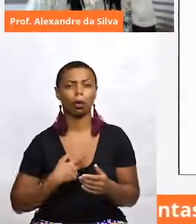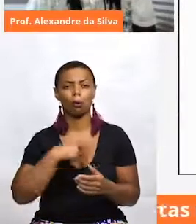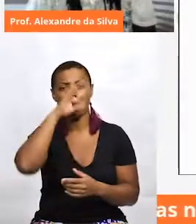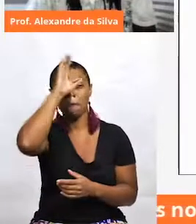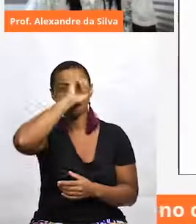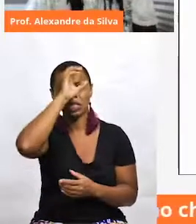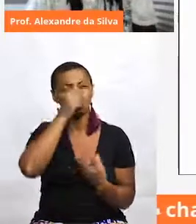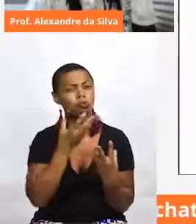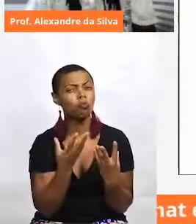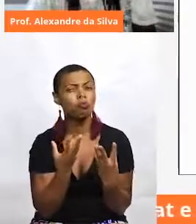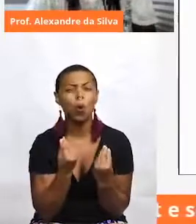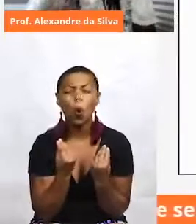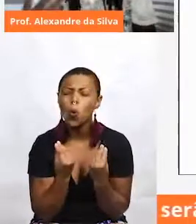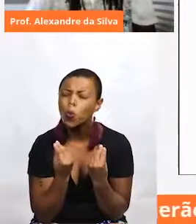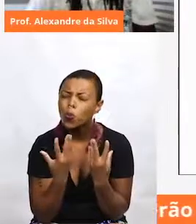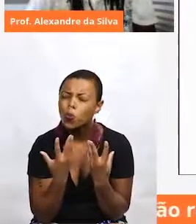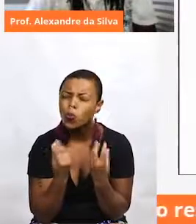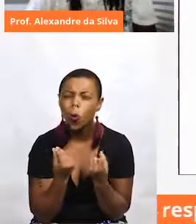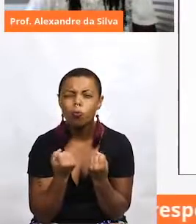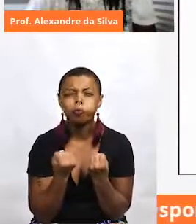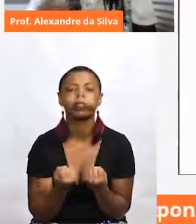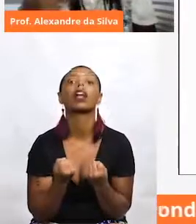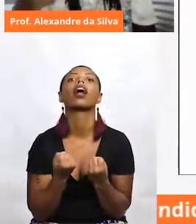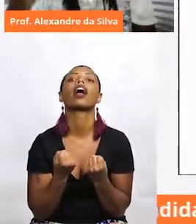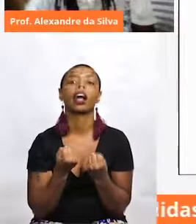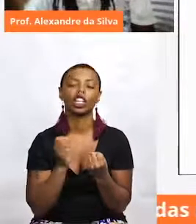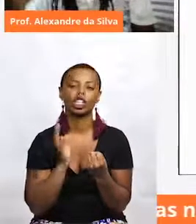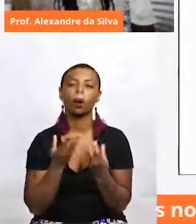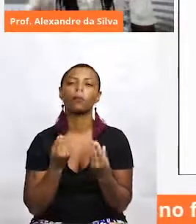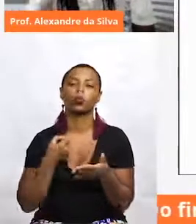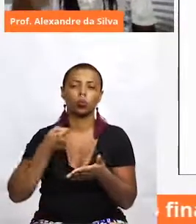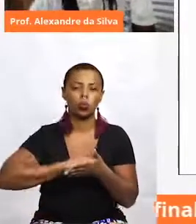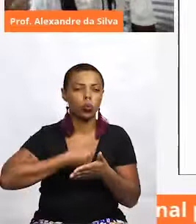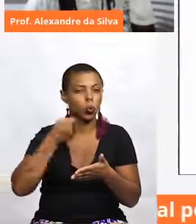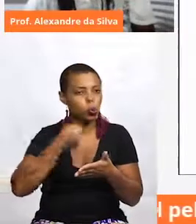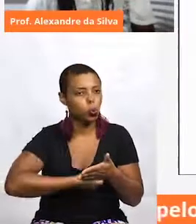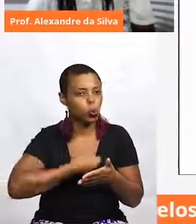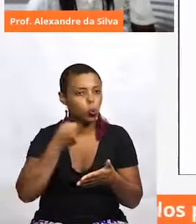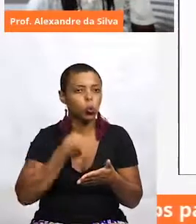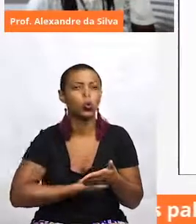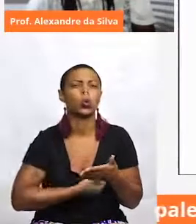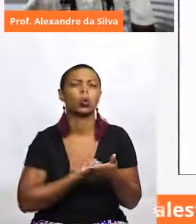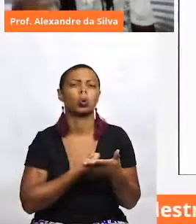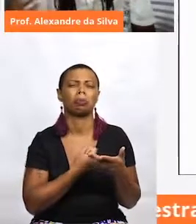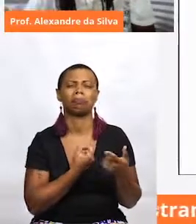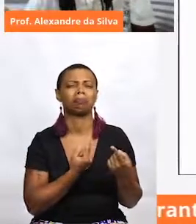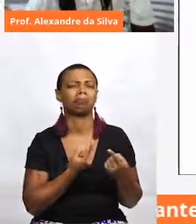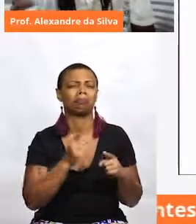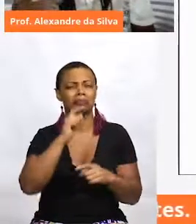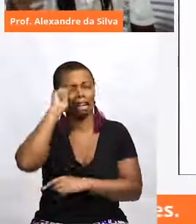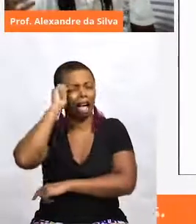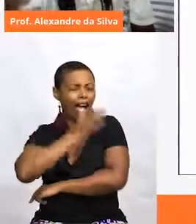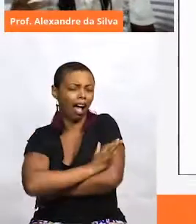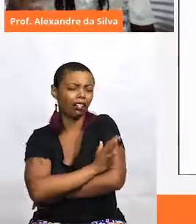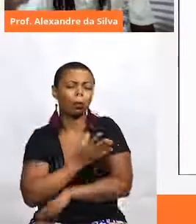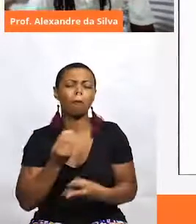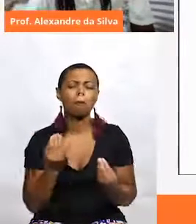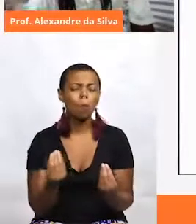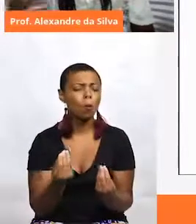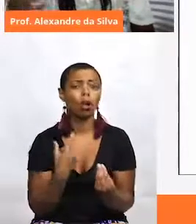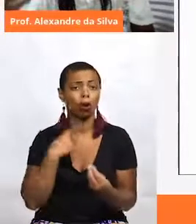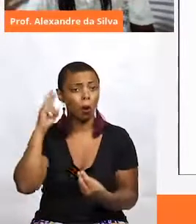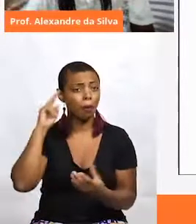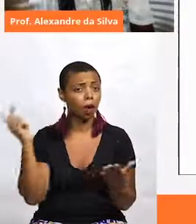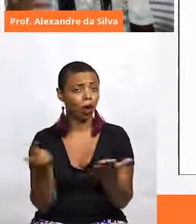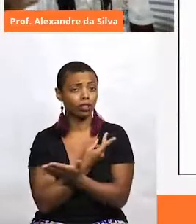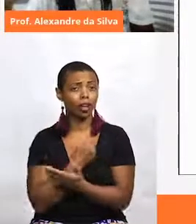aprender, né? Sim, tive muitos enfrentamentos, tanto para pautar o racismo. Eu lembro de uma situação que eu tinha que